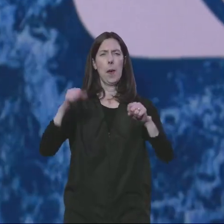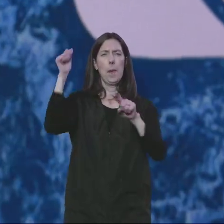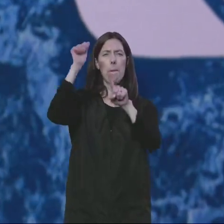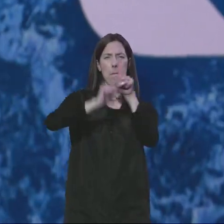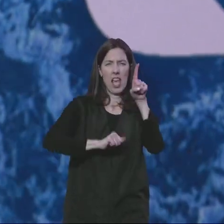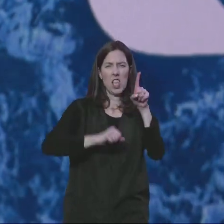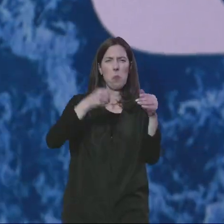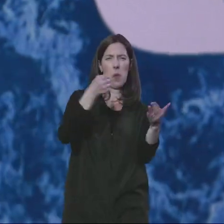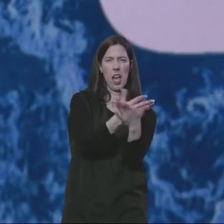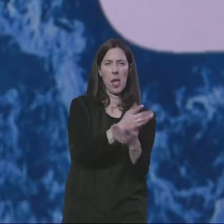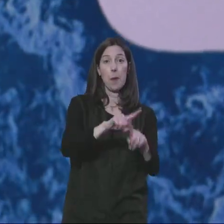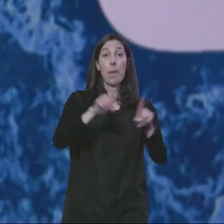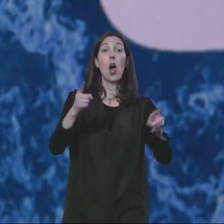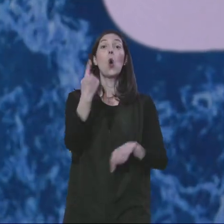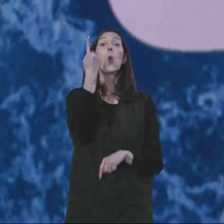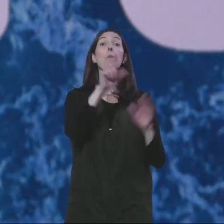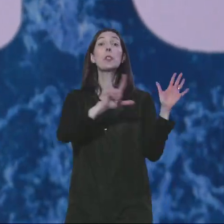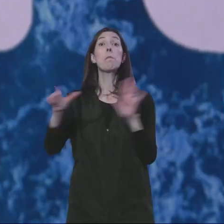inteiro.